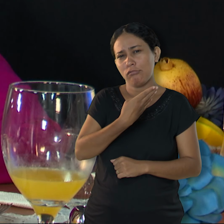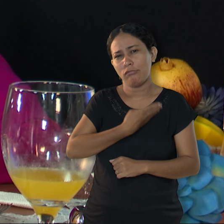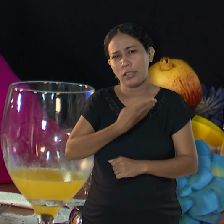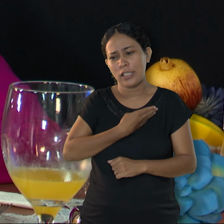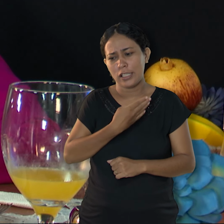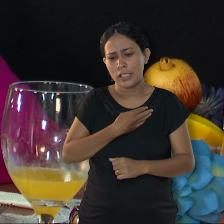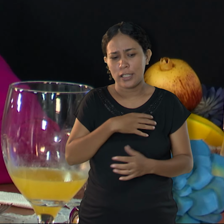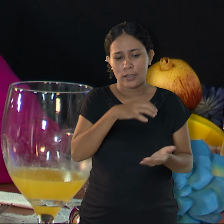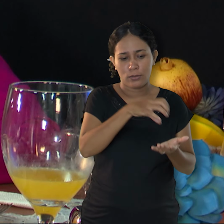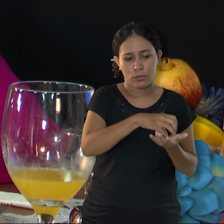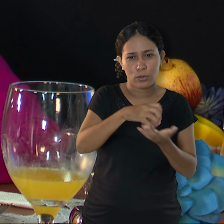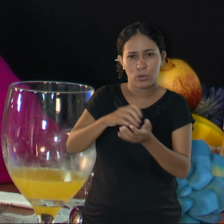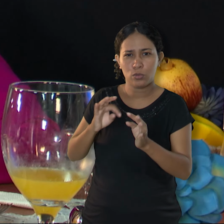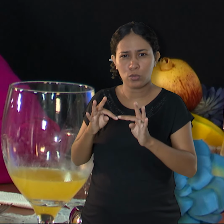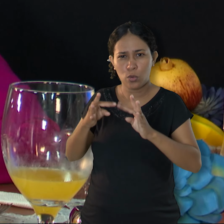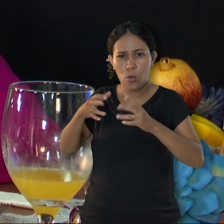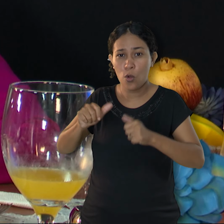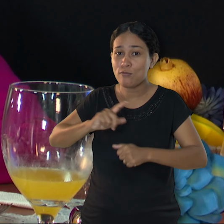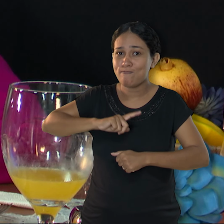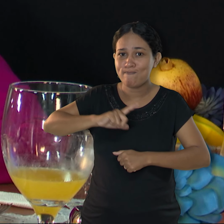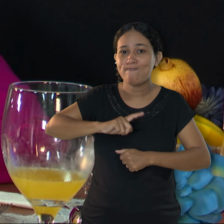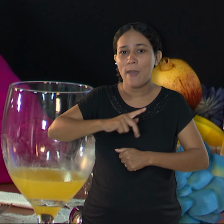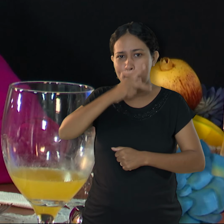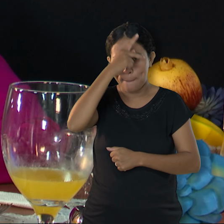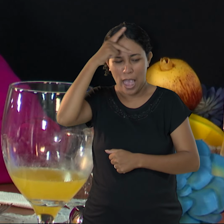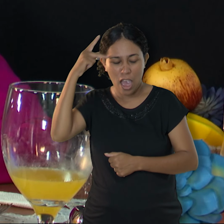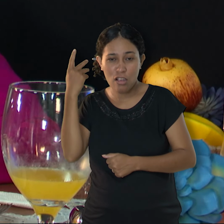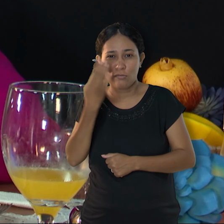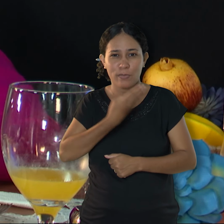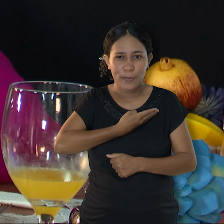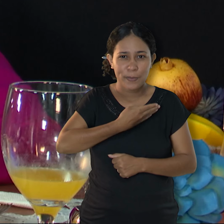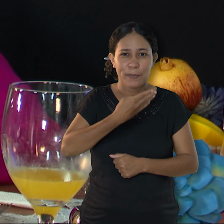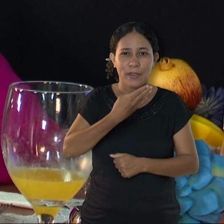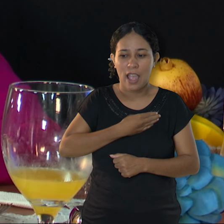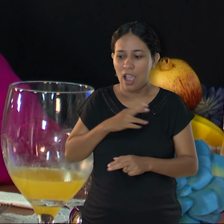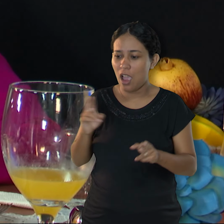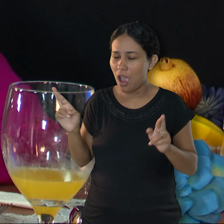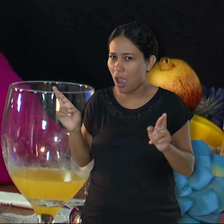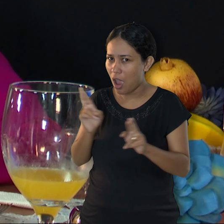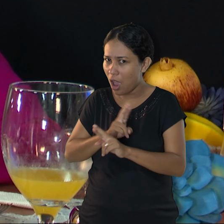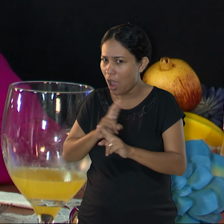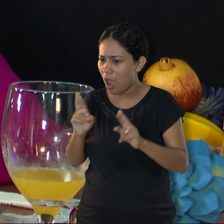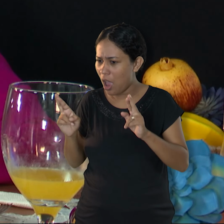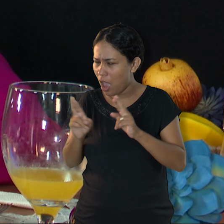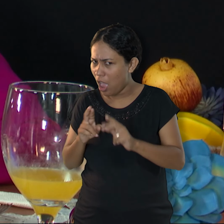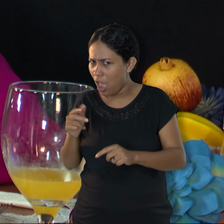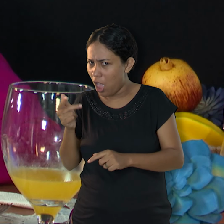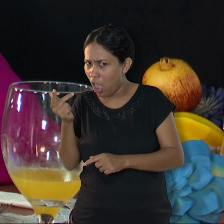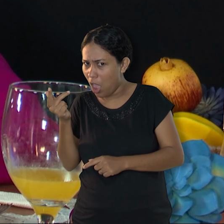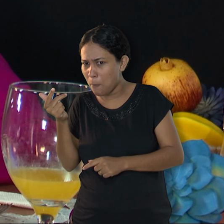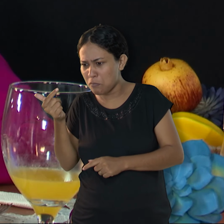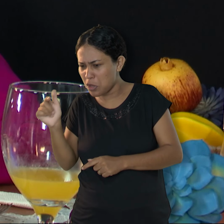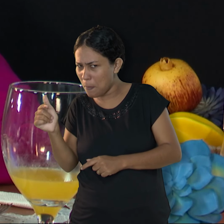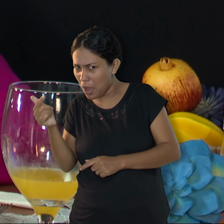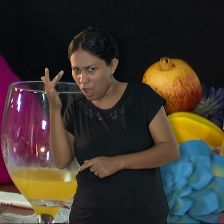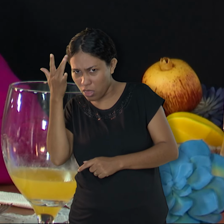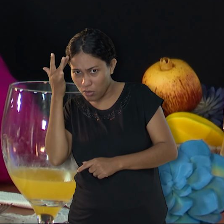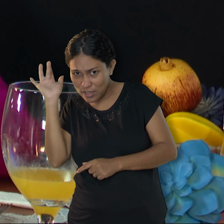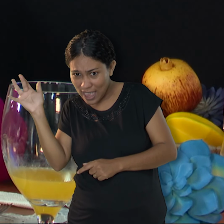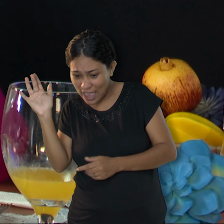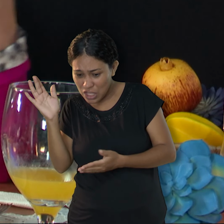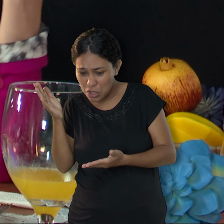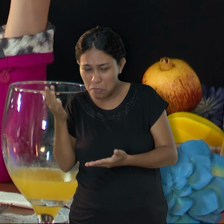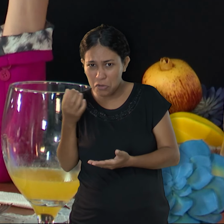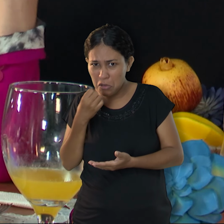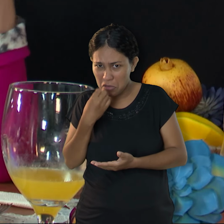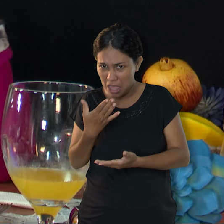virou amigo. Amigo, assim, de ter um relacionamento... Não sei o que é não ter bom relacionamento dentro do trabalho. Então, a turma toda, eu já fui